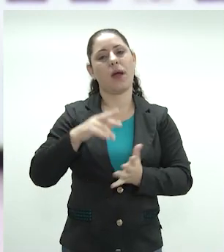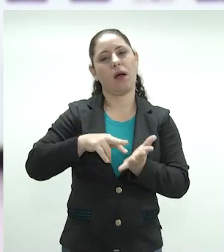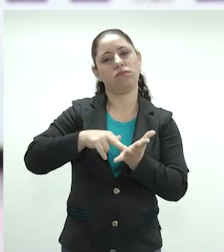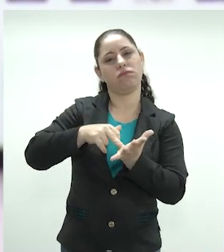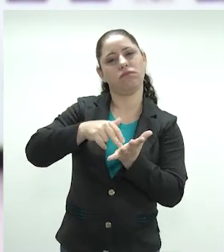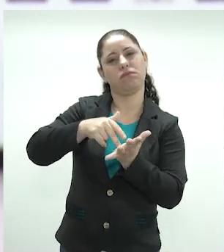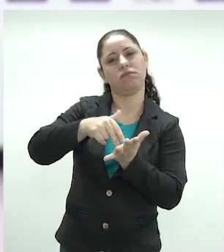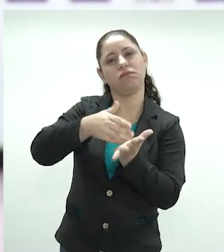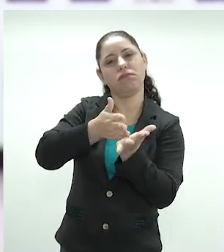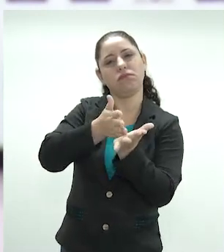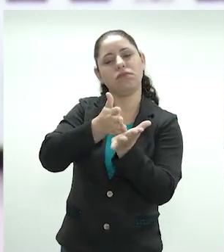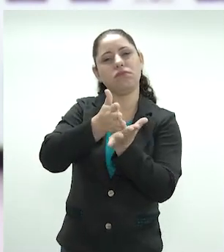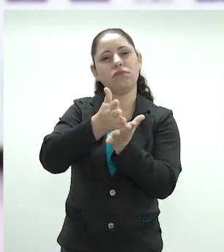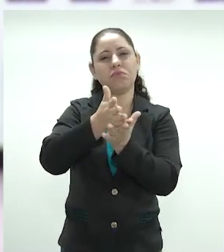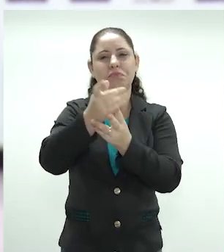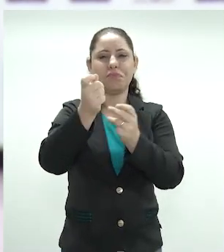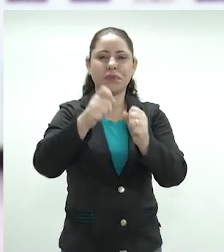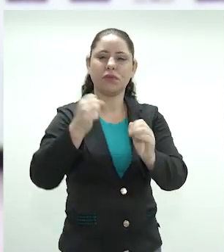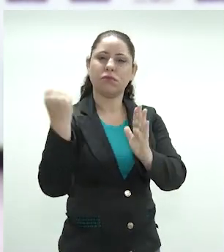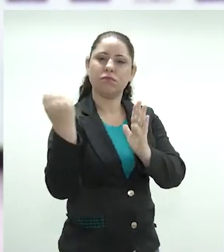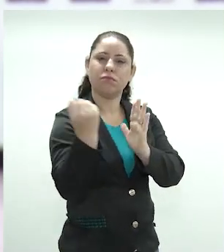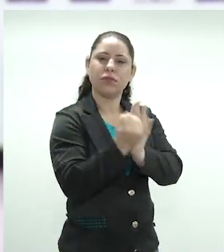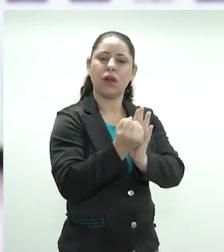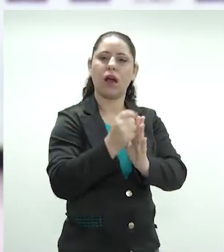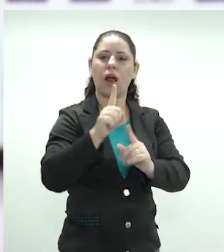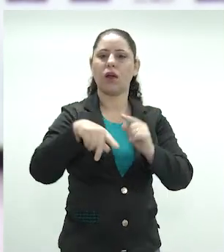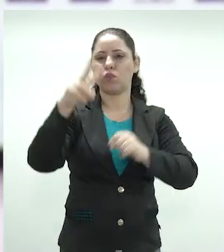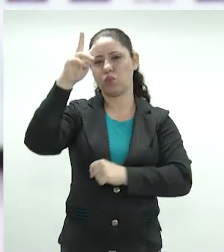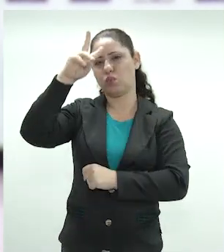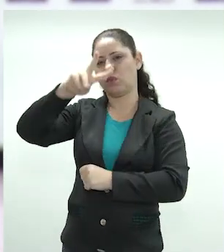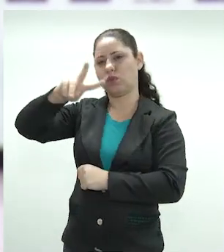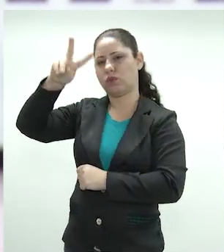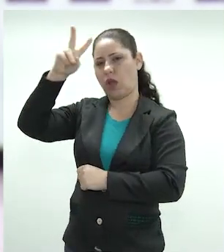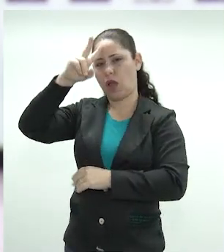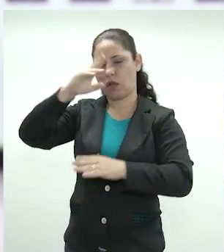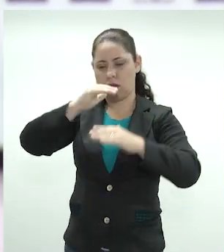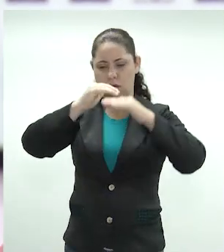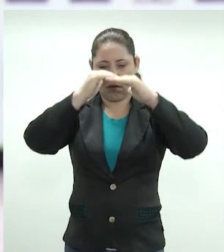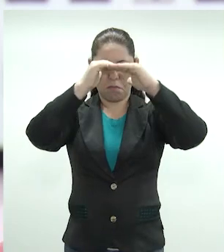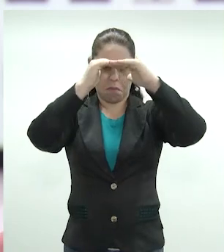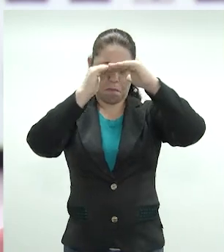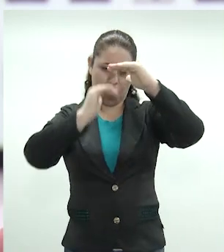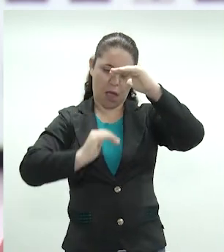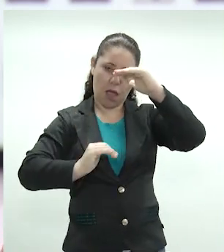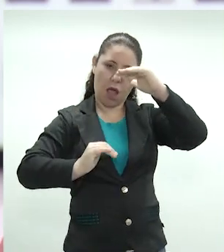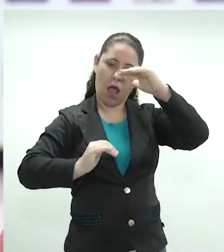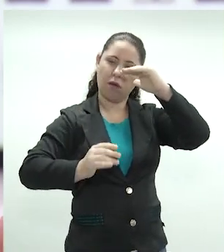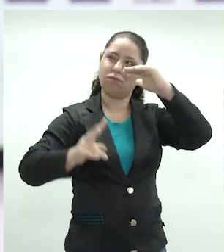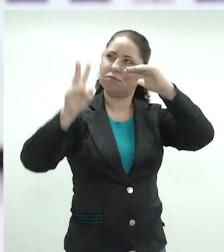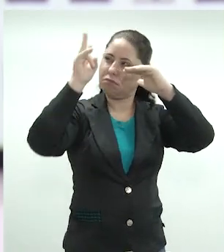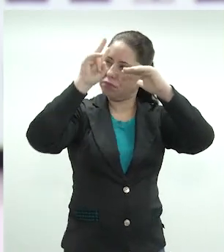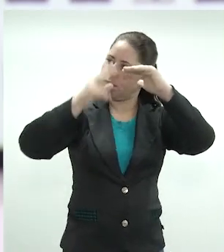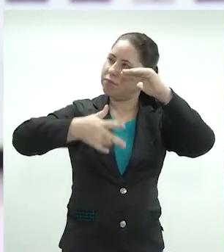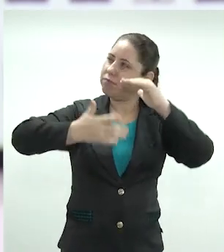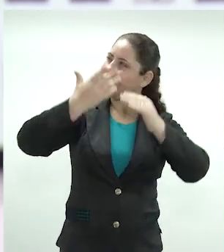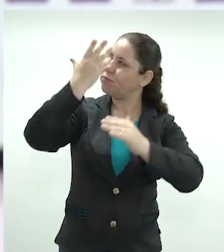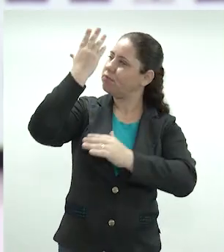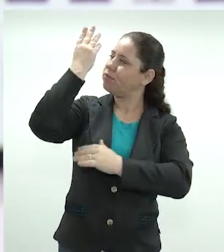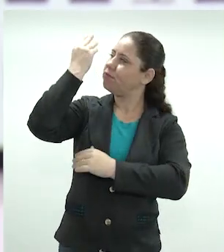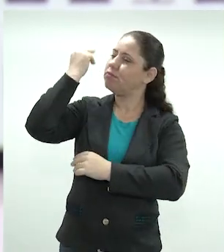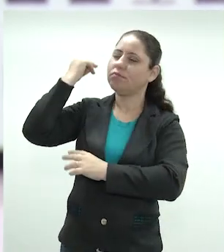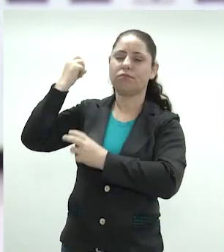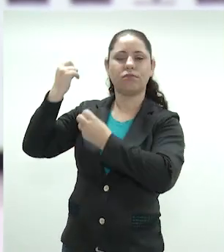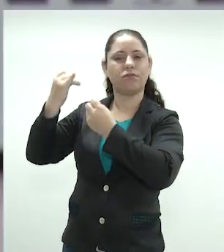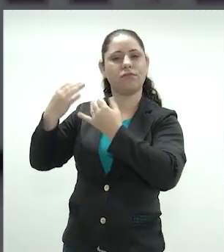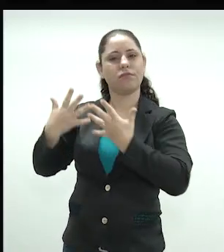cada passo deve fincar raízes, até que essa história de desigualdade se torne uma vaga lembrança